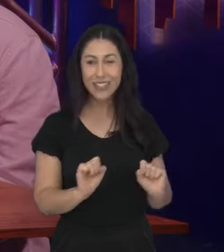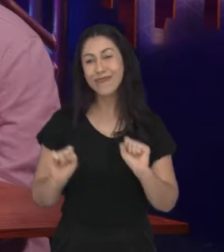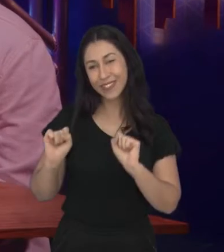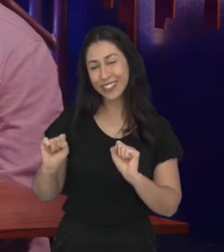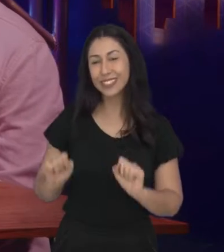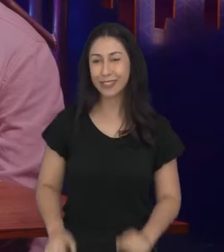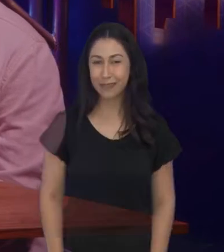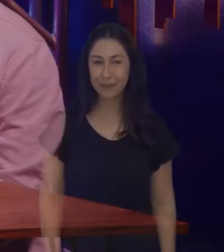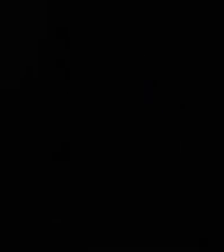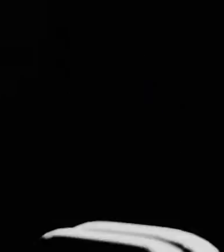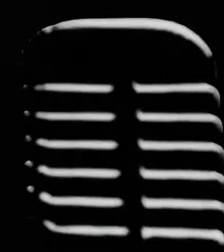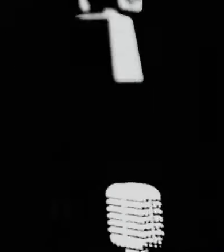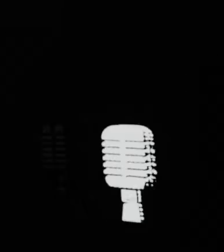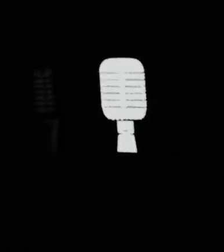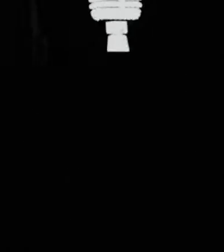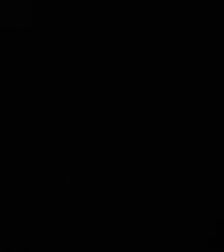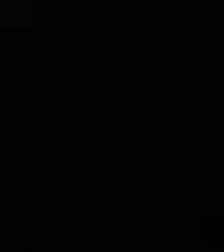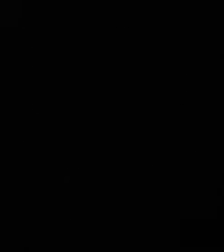pode ser? Pode ser.